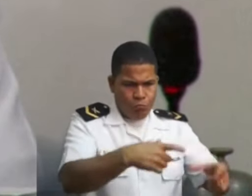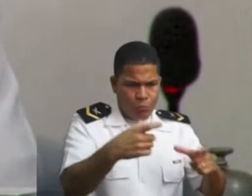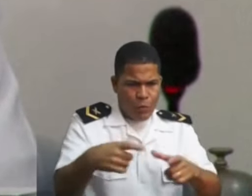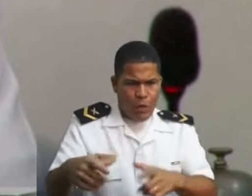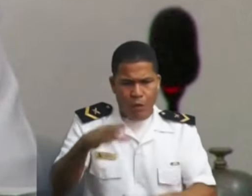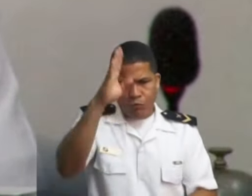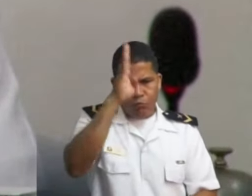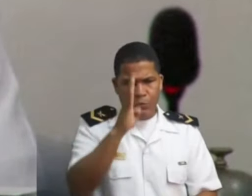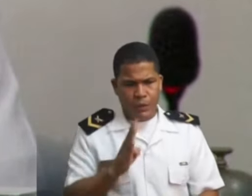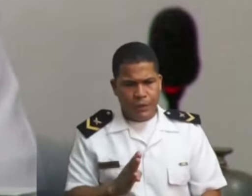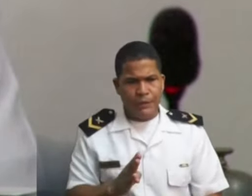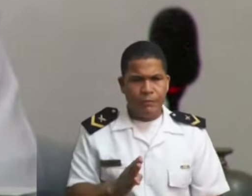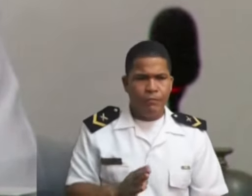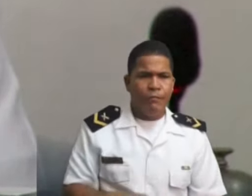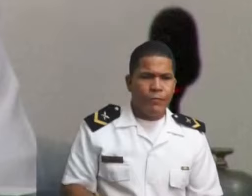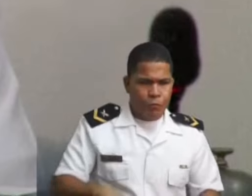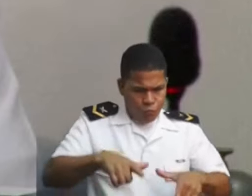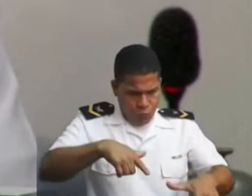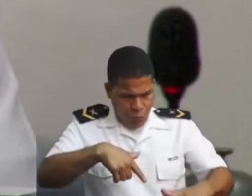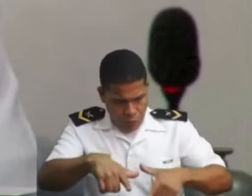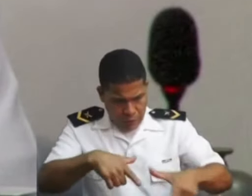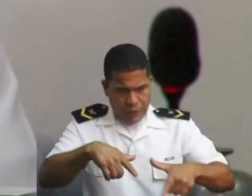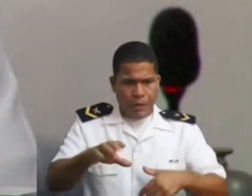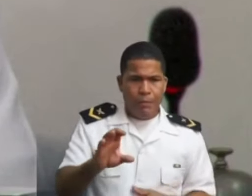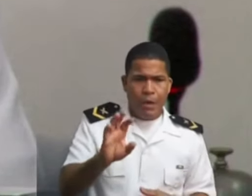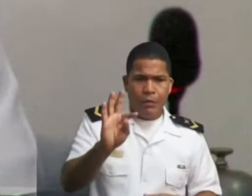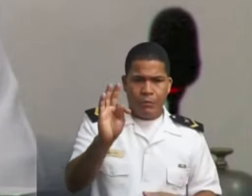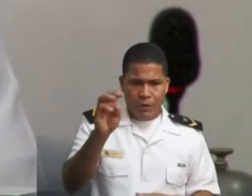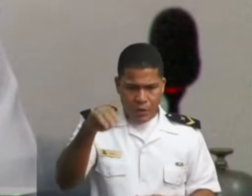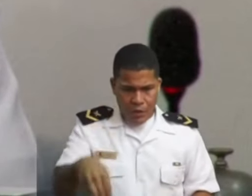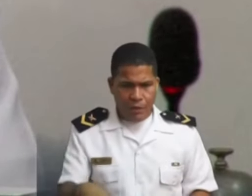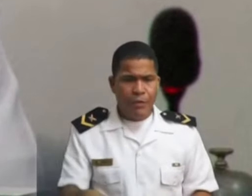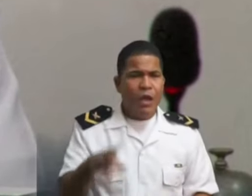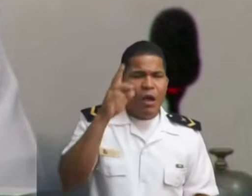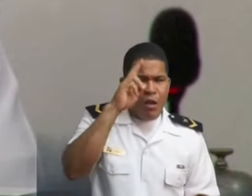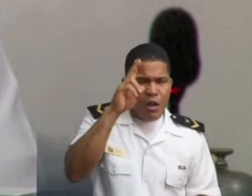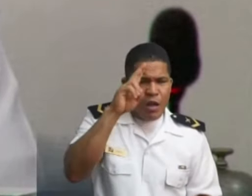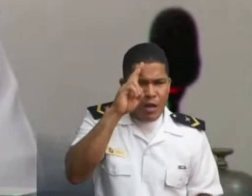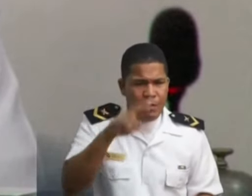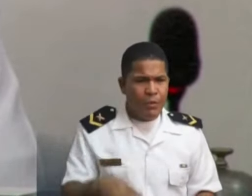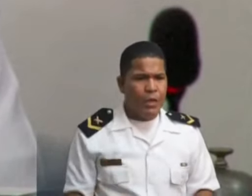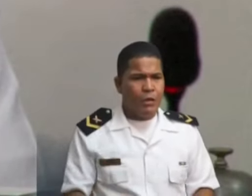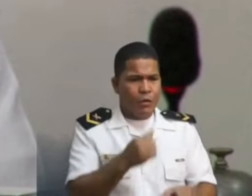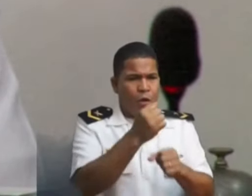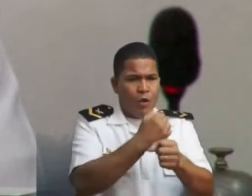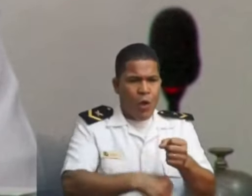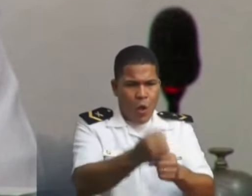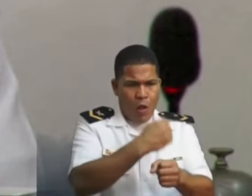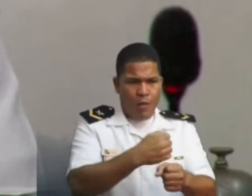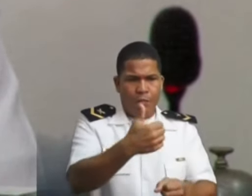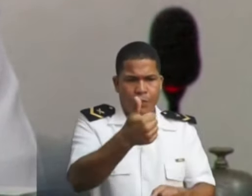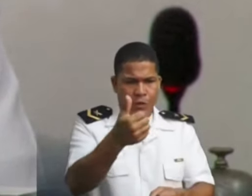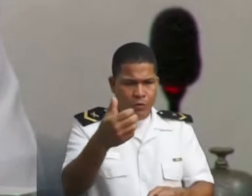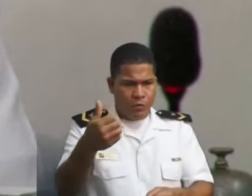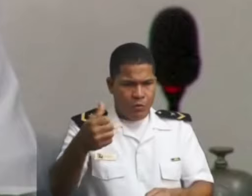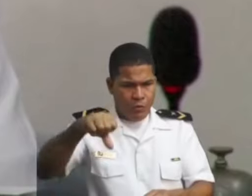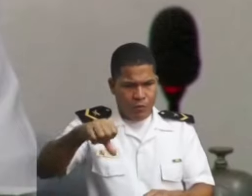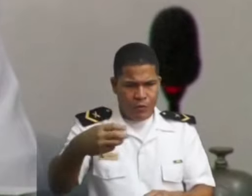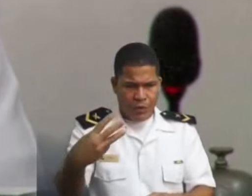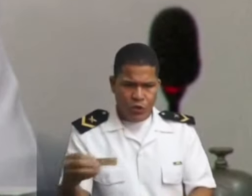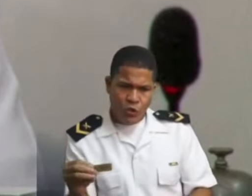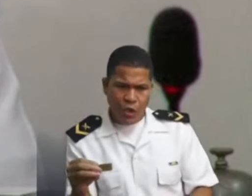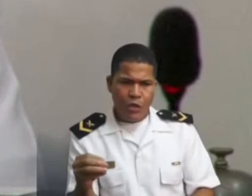do Tribunal Marítimo remonta aos idos da década de 30. Questão diretamente relacionada à